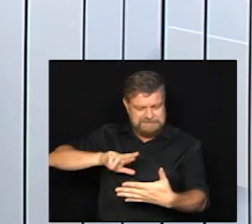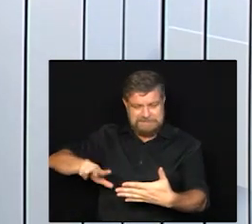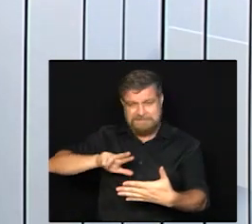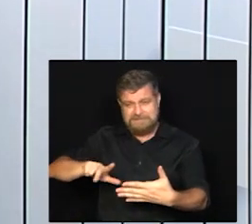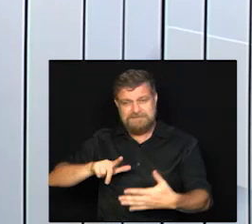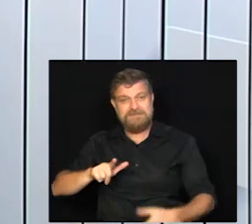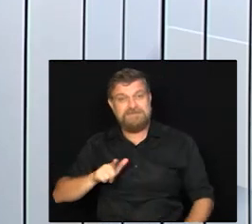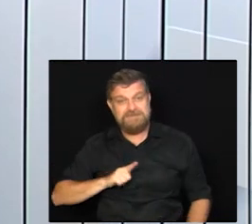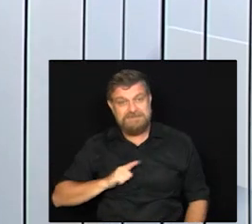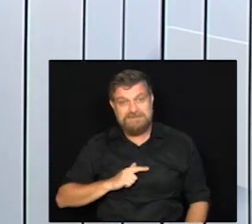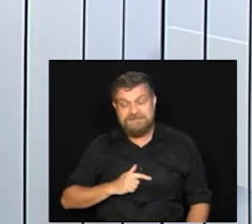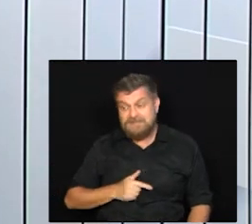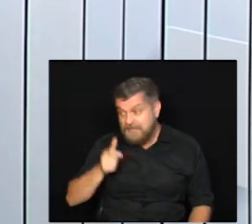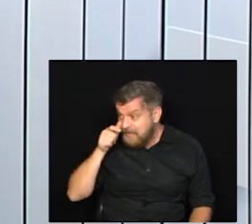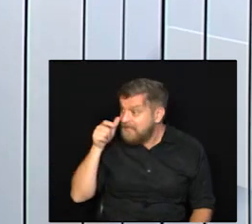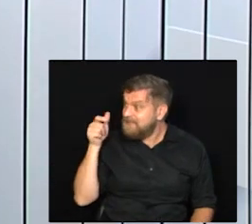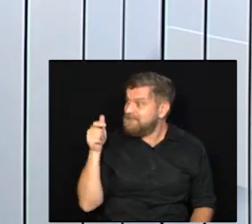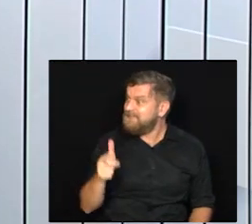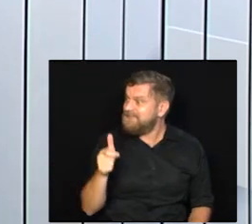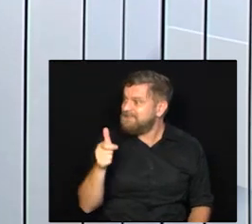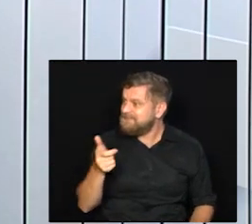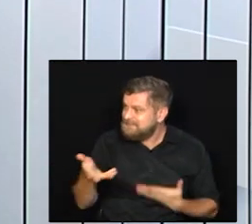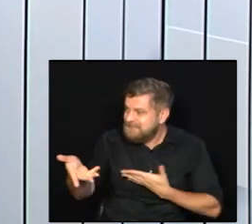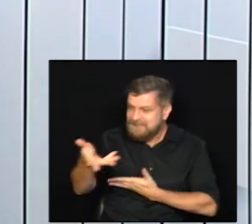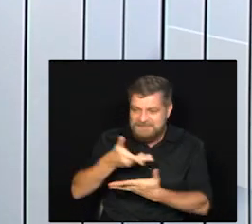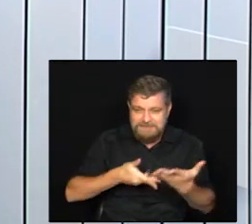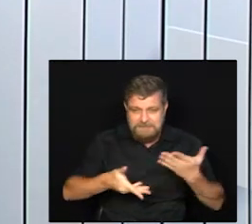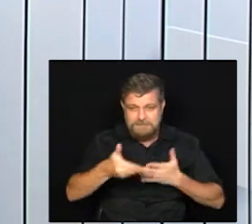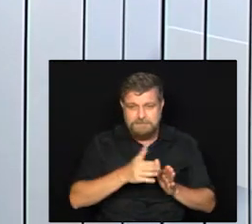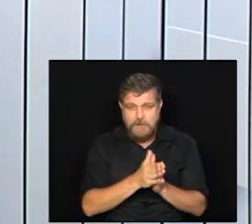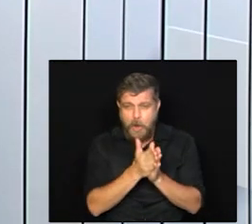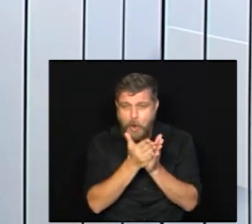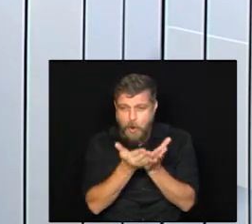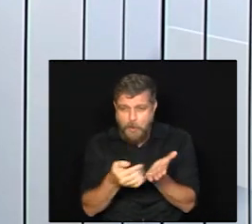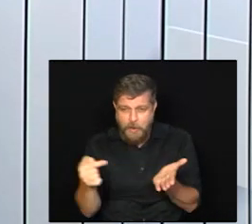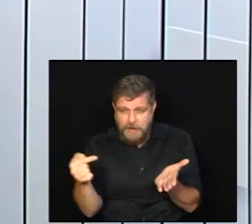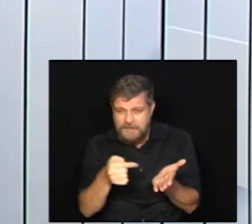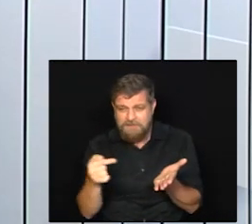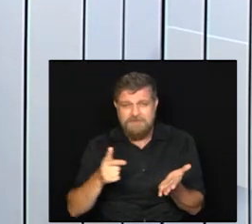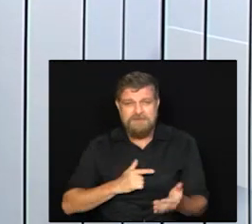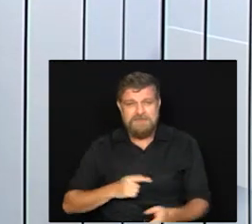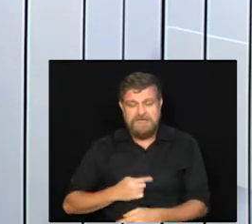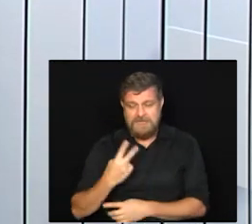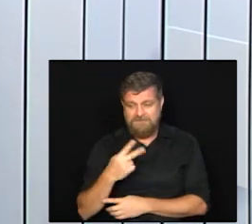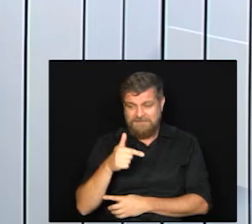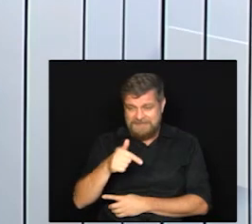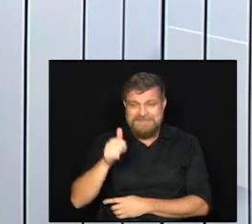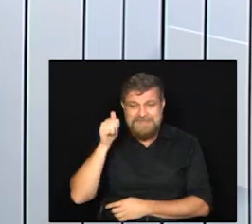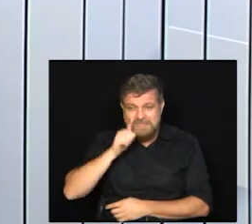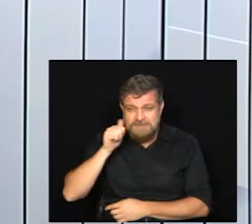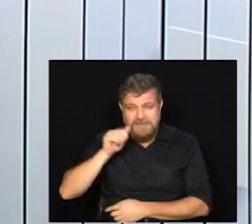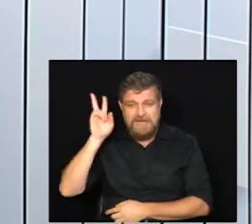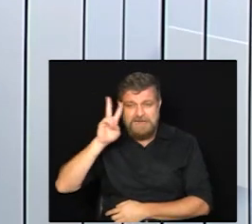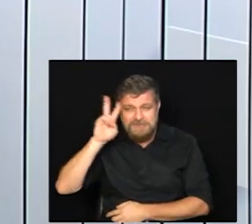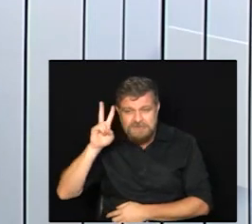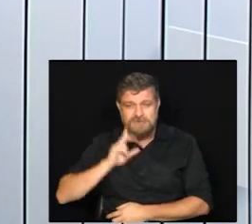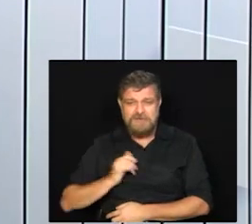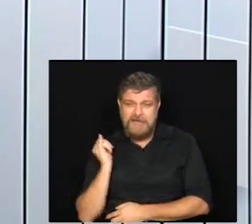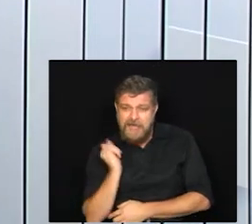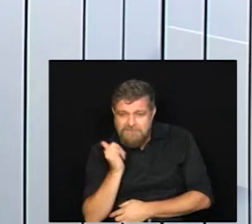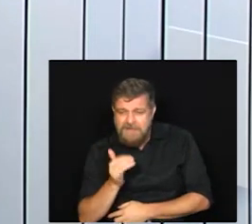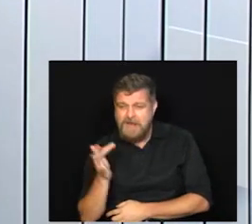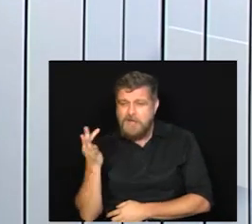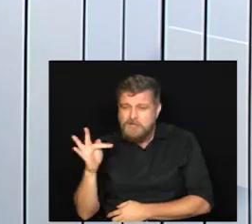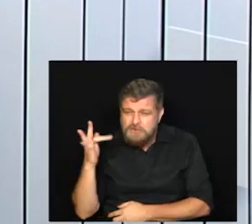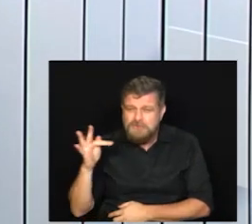é realmente muito interessante, né? No livro você conta a história de 27 mulheres que elas relatam dores,